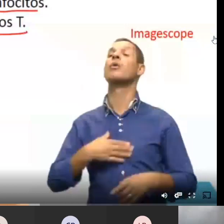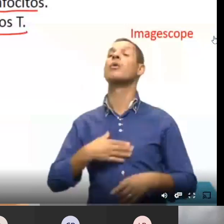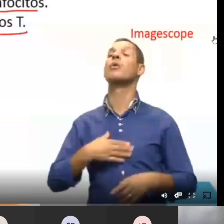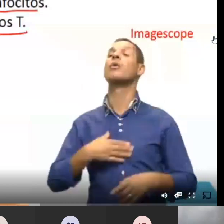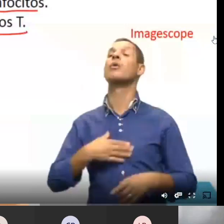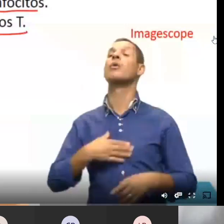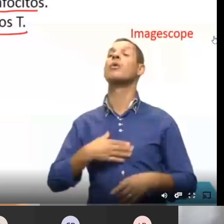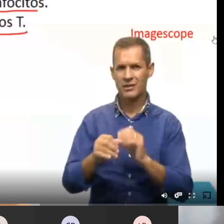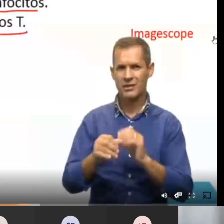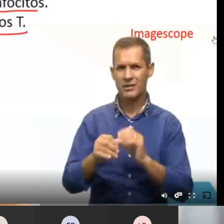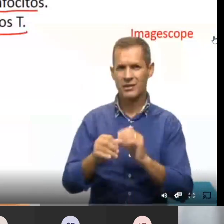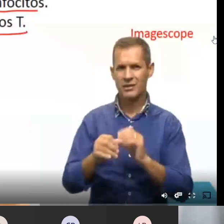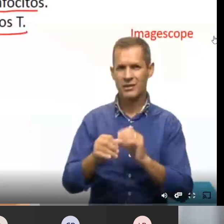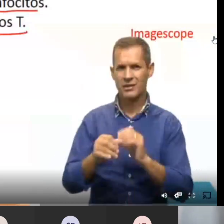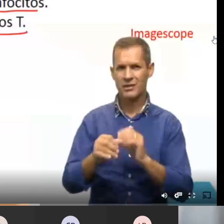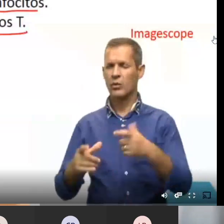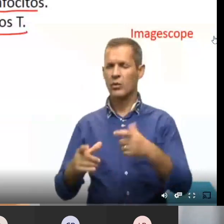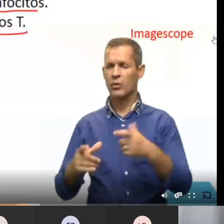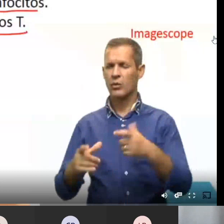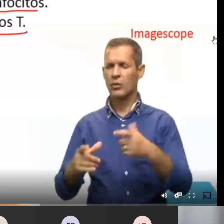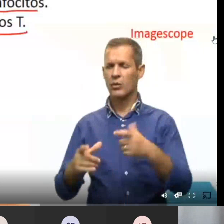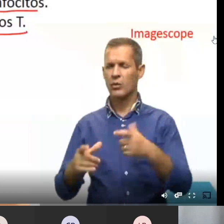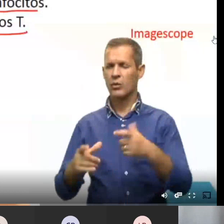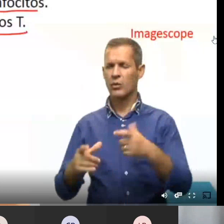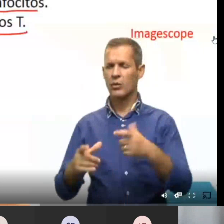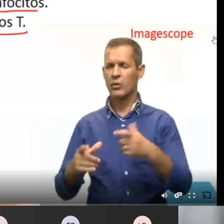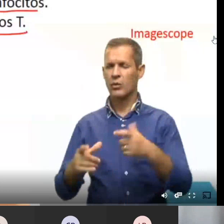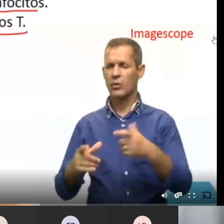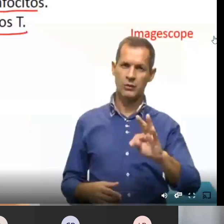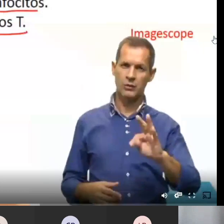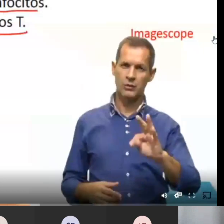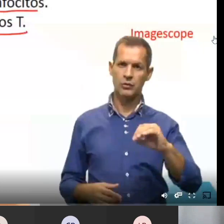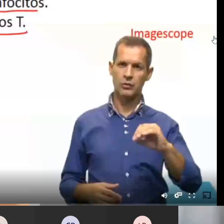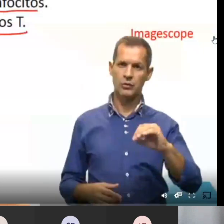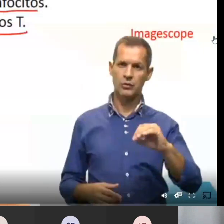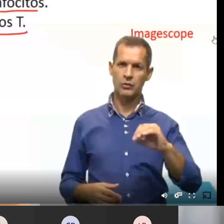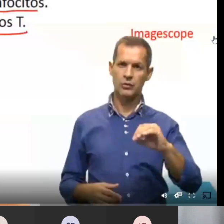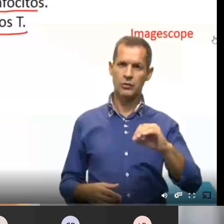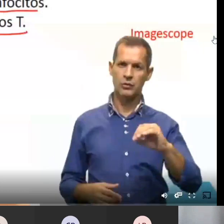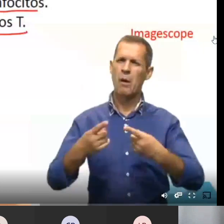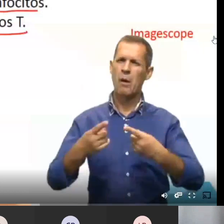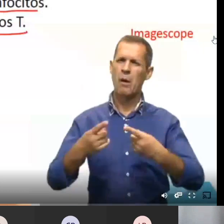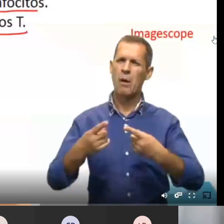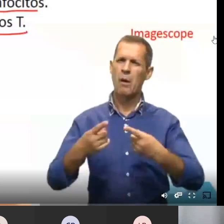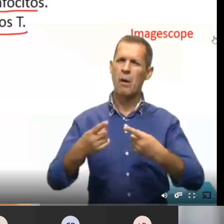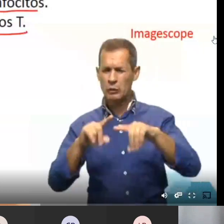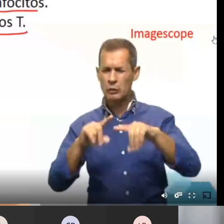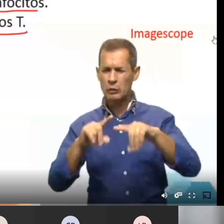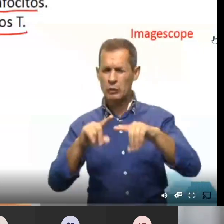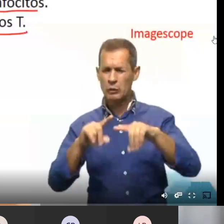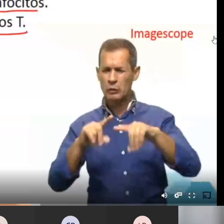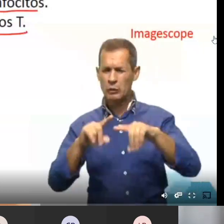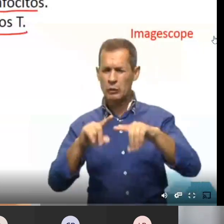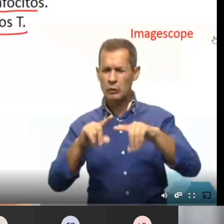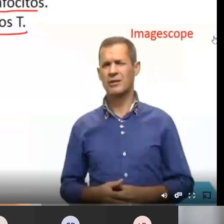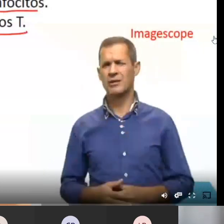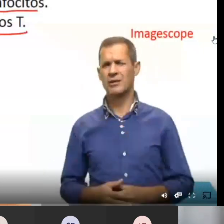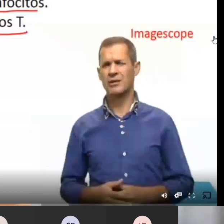vocês identificassem a região cortical do timo, que é uma região mais escura e com uma